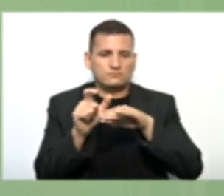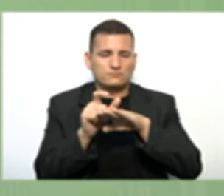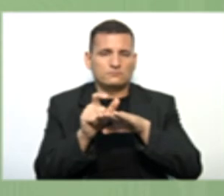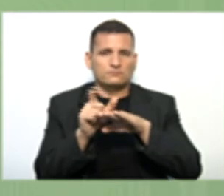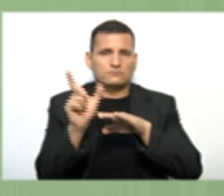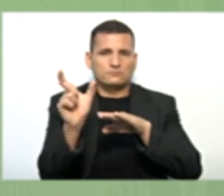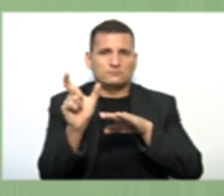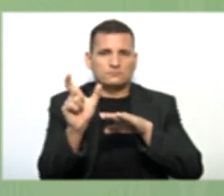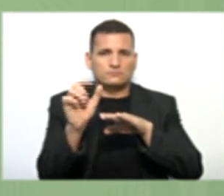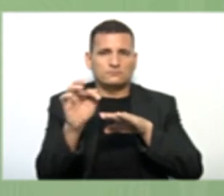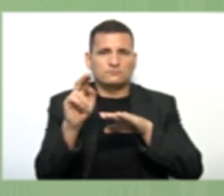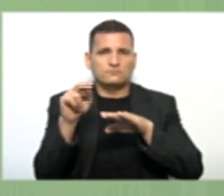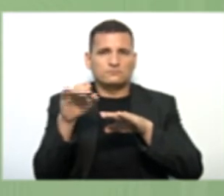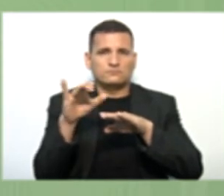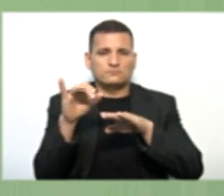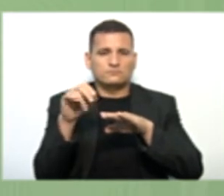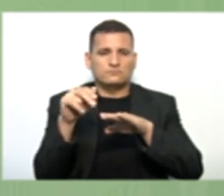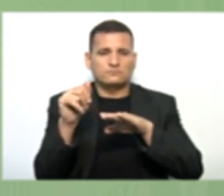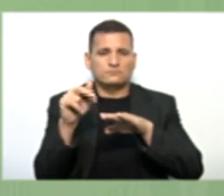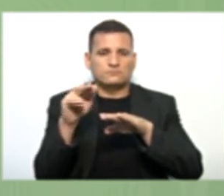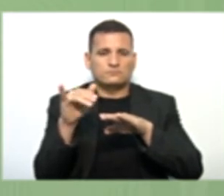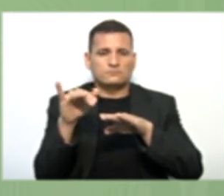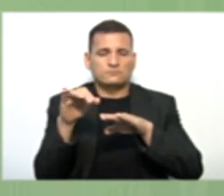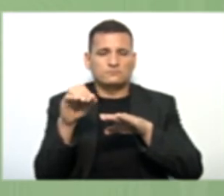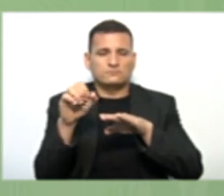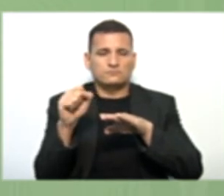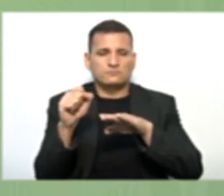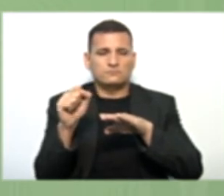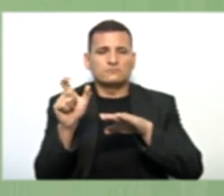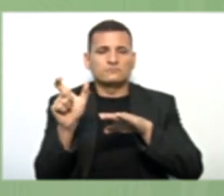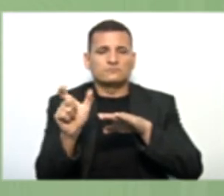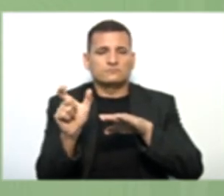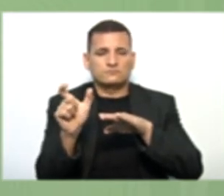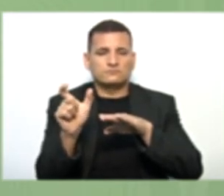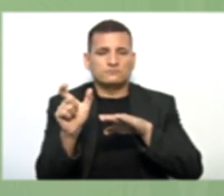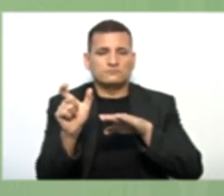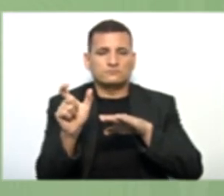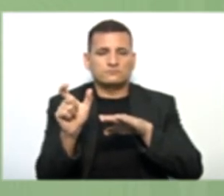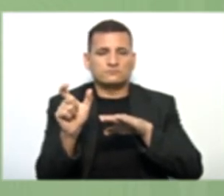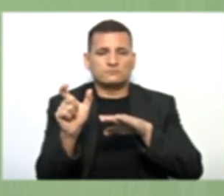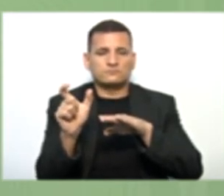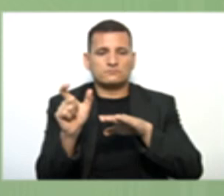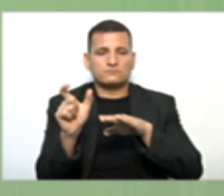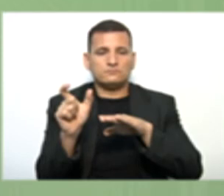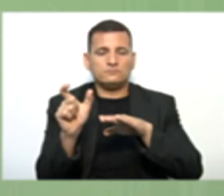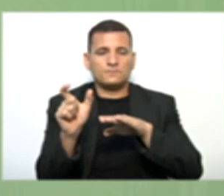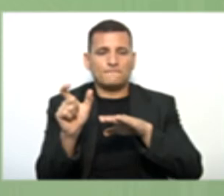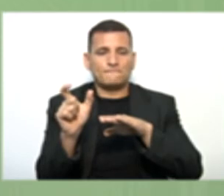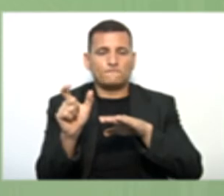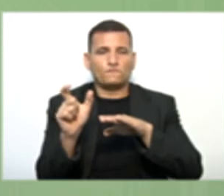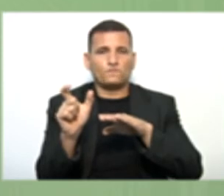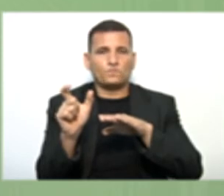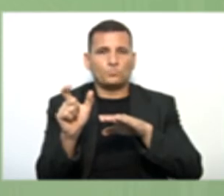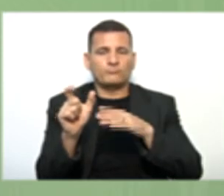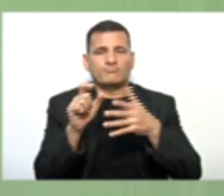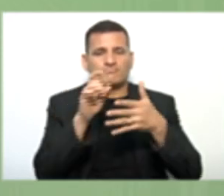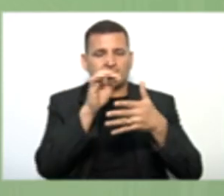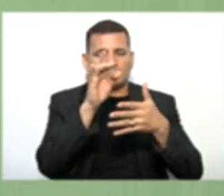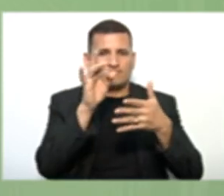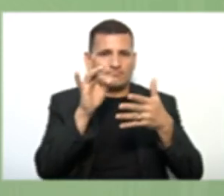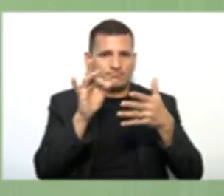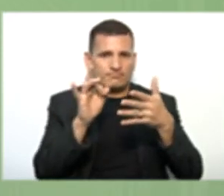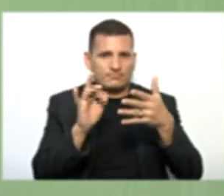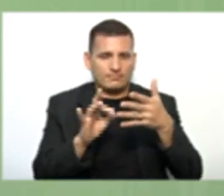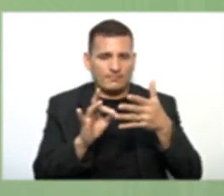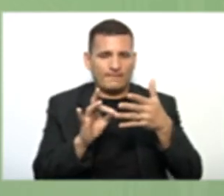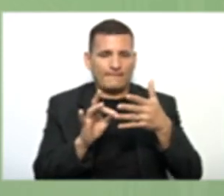dessa variável, porque essa aqui é o item por item, e ela vai poder trabalhar aqui no print um por um. Ao invés de querer imprimir tudo,